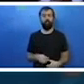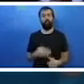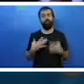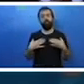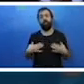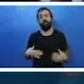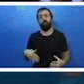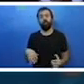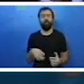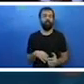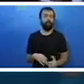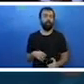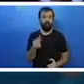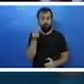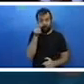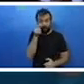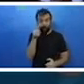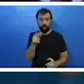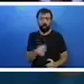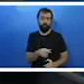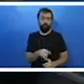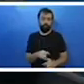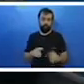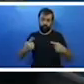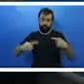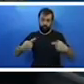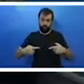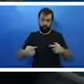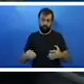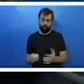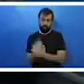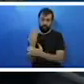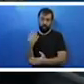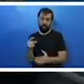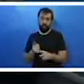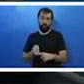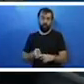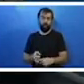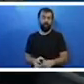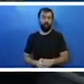pessoal. Olha lá os motivos da Revolução, da Inconfidência Mineira.